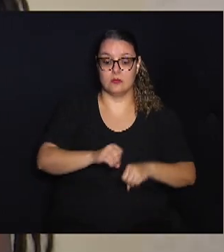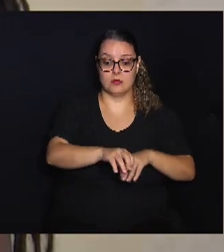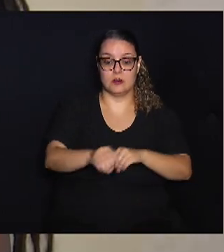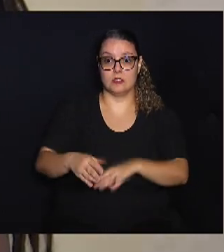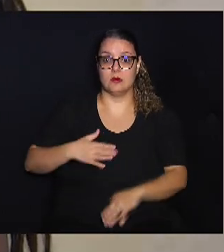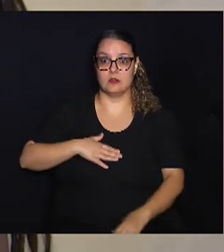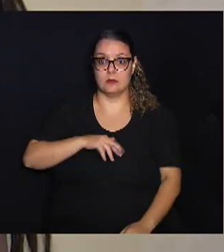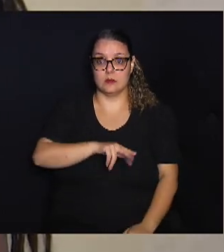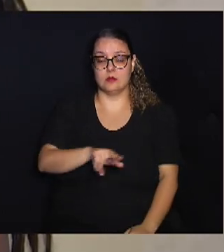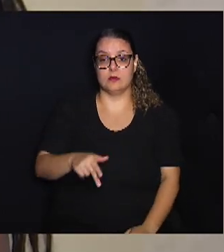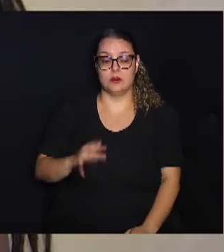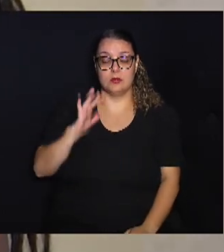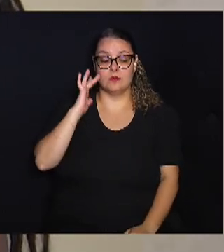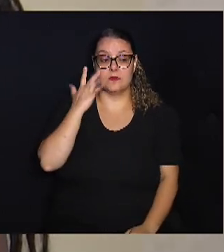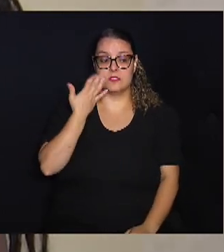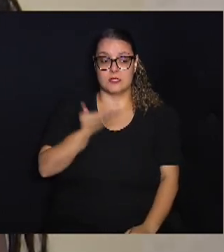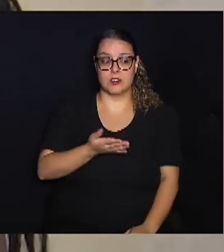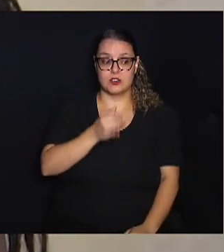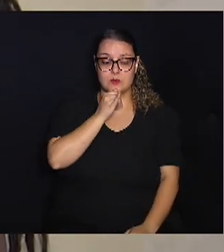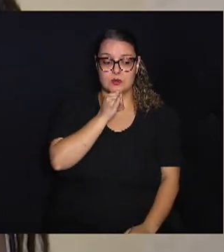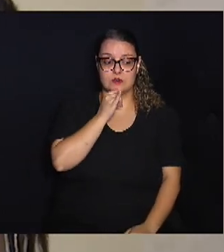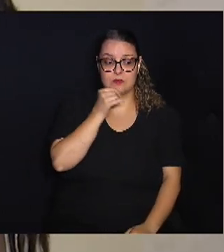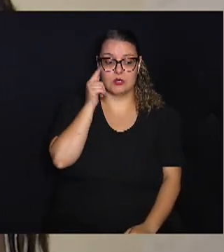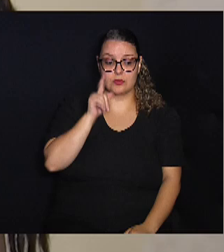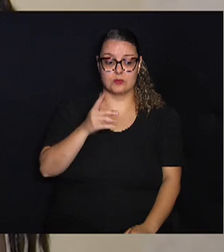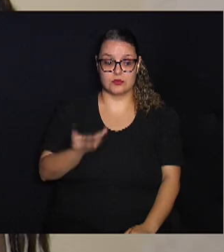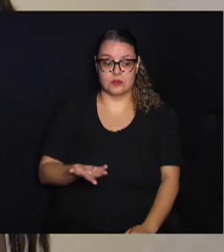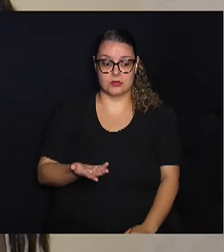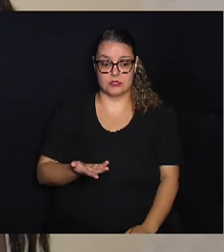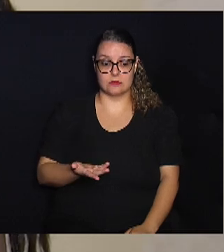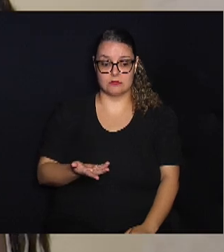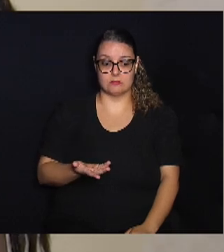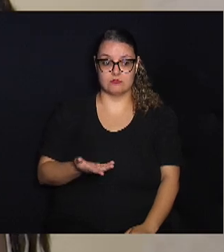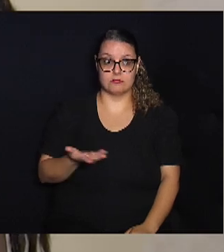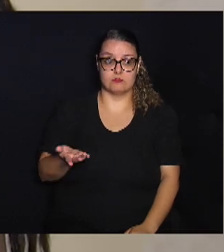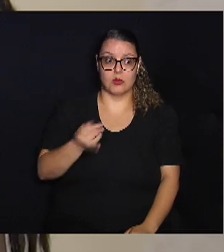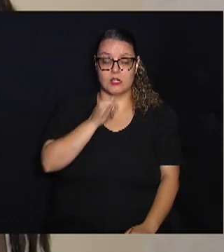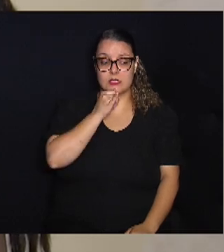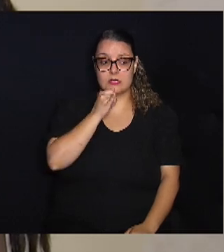também. Você acha que logo, por exemplo, você vai conseguir, pelo